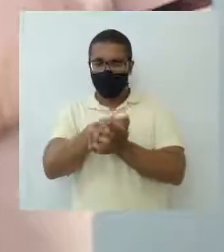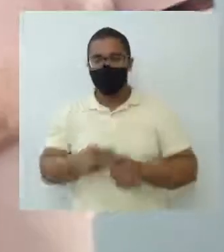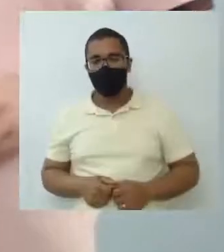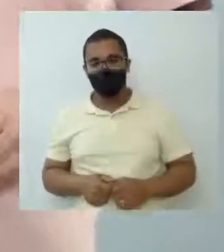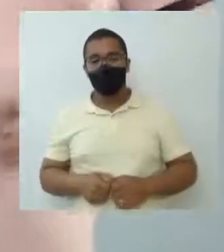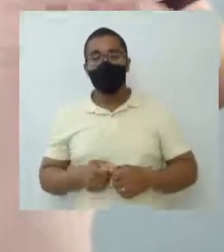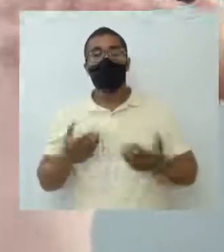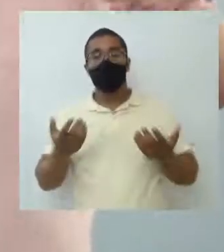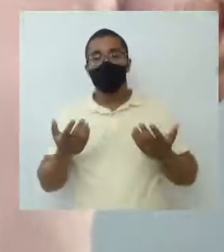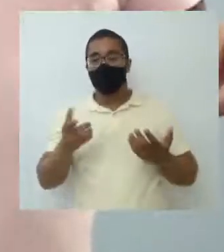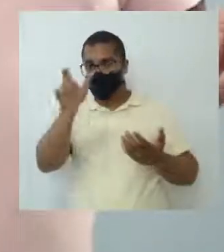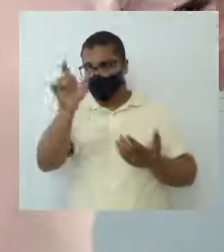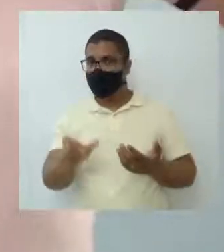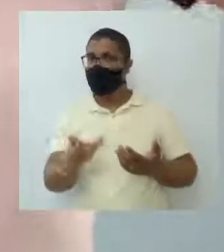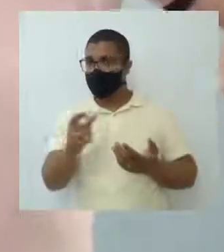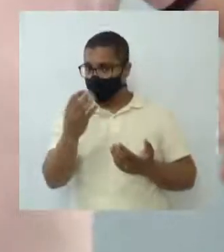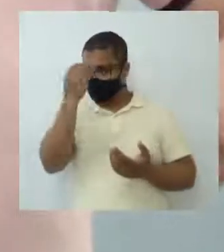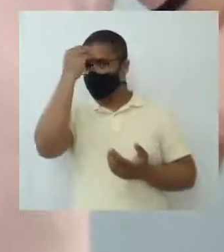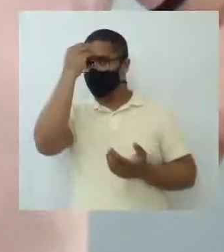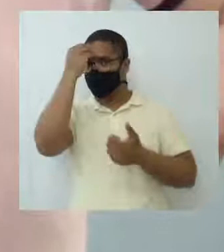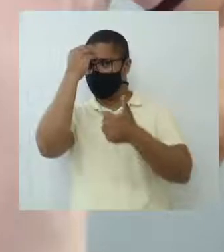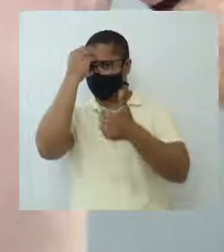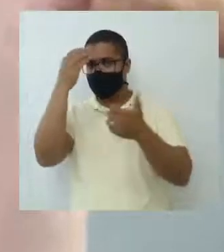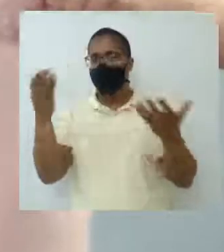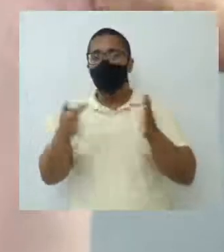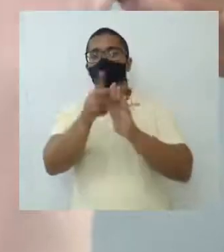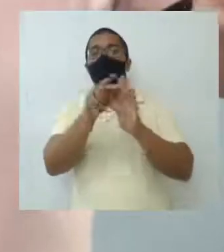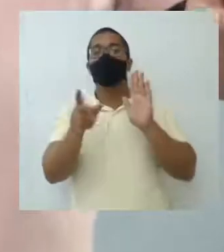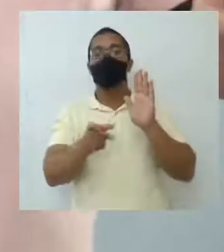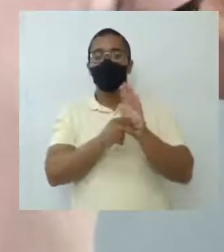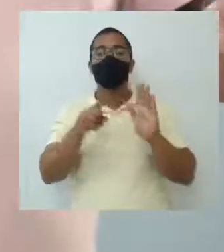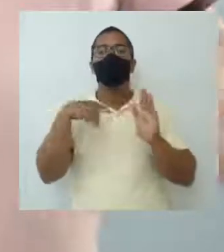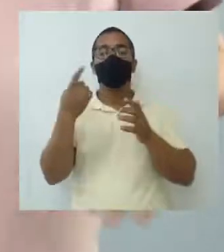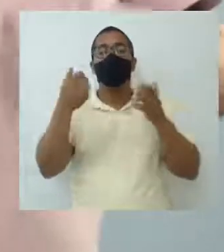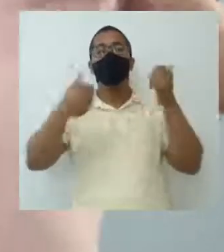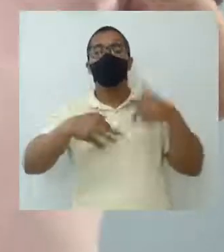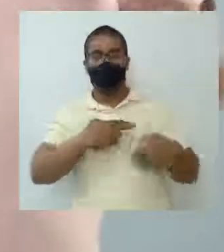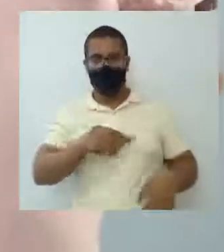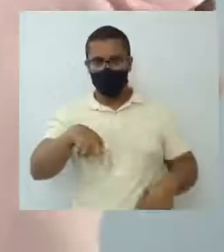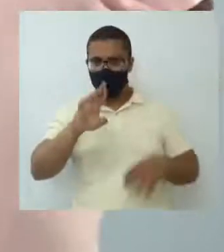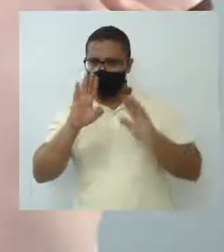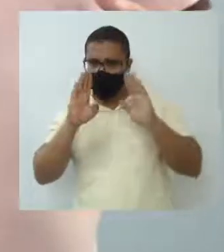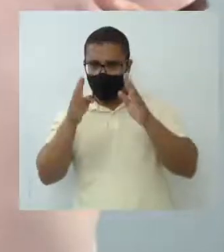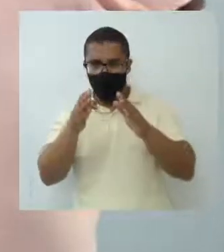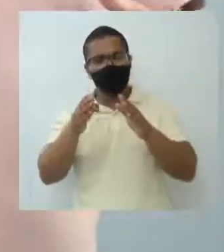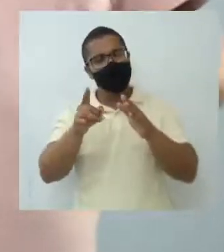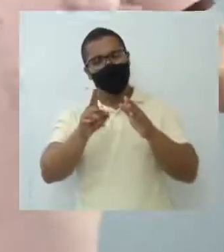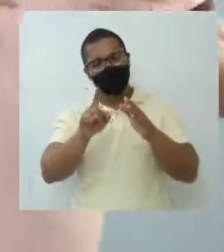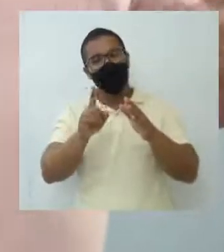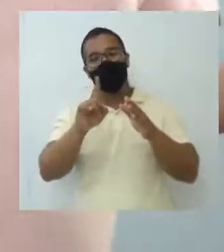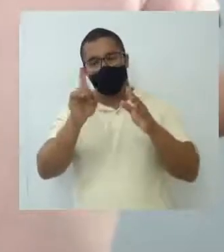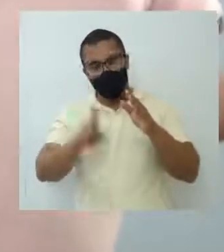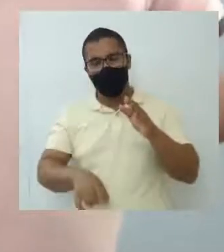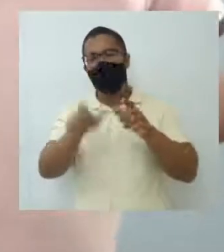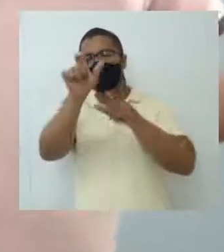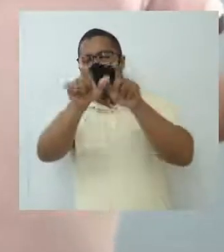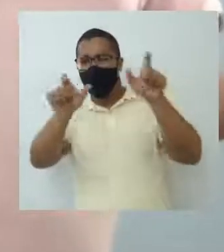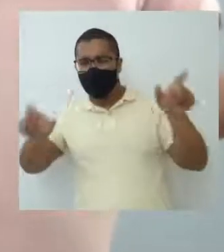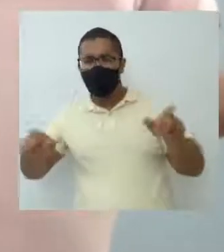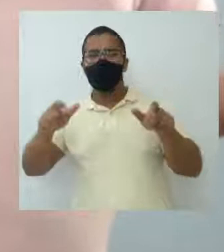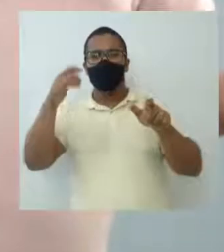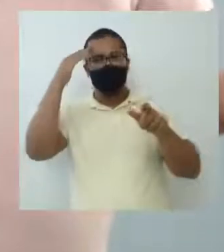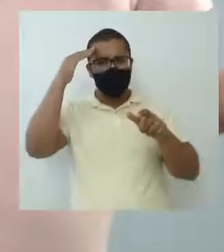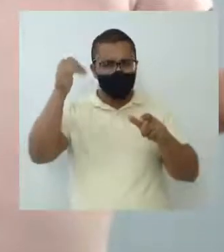exemplo de vida. E lembrar que, em nosso componente, nós discutimos sobre grandes personalidades de várias